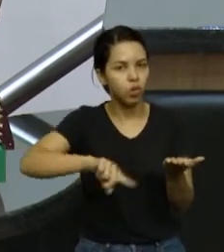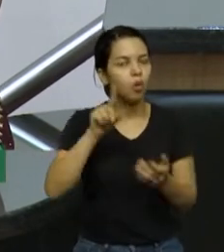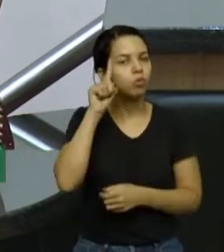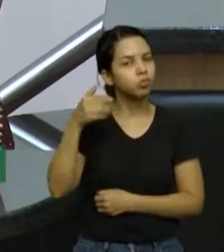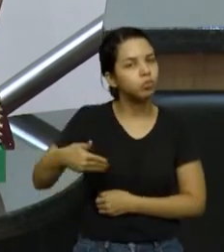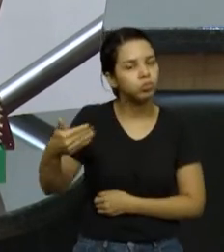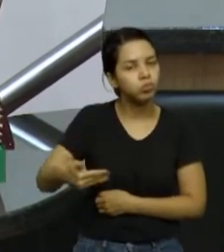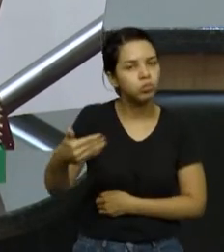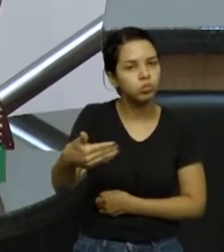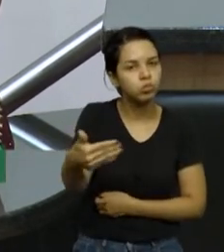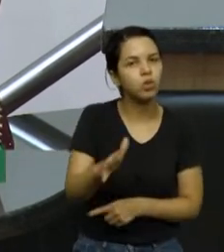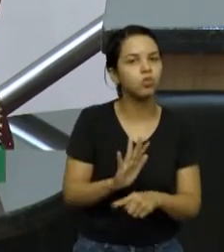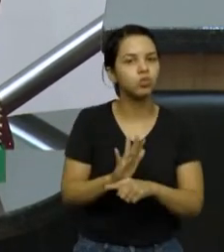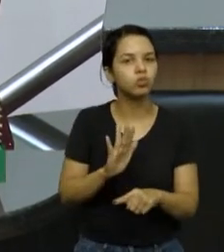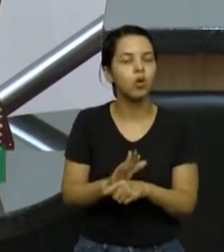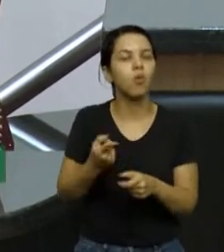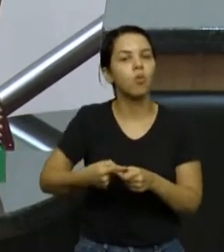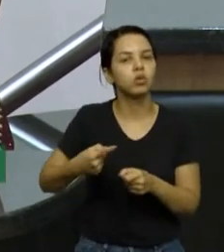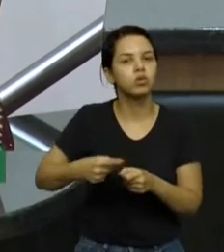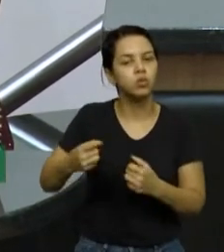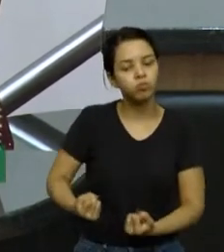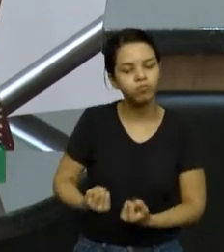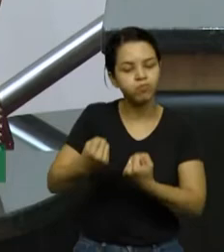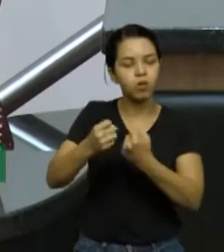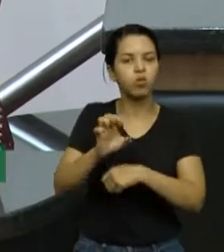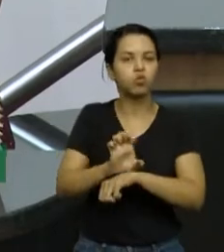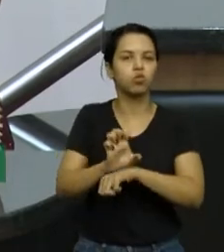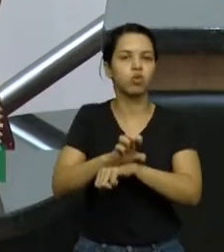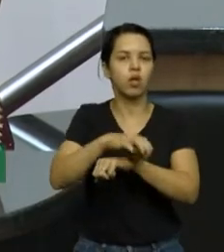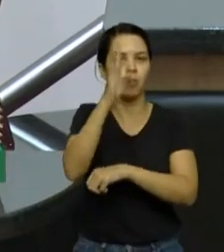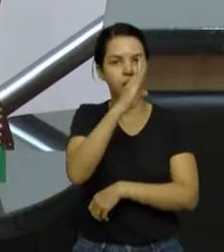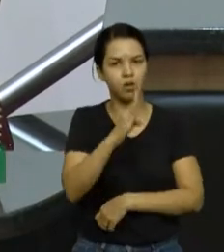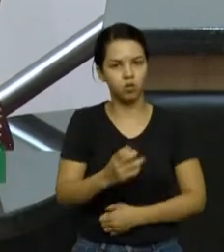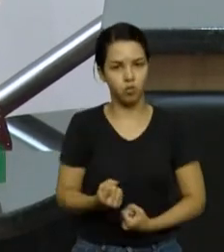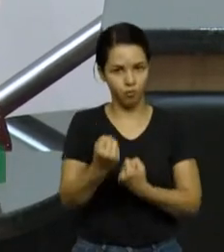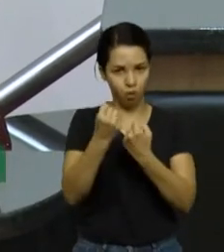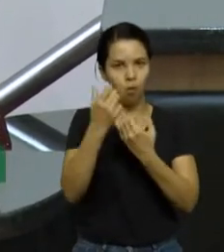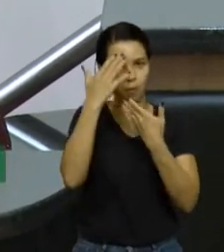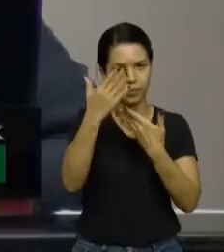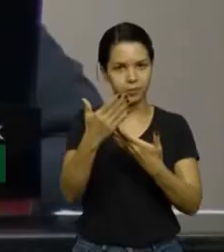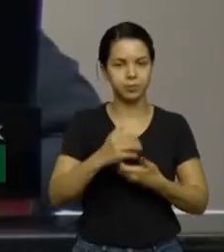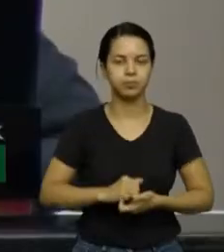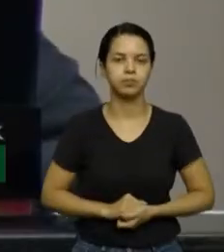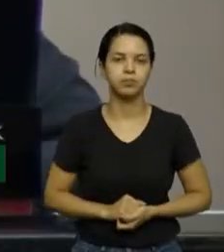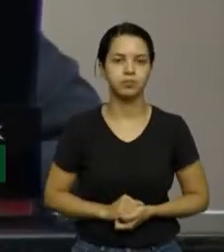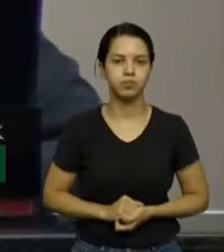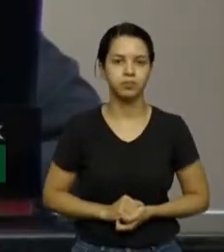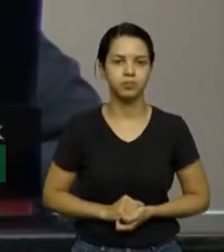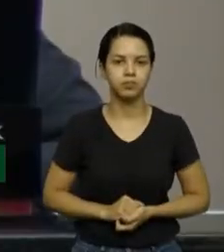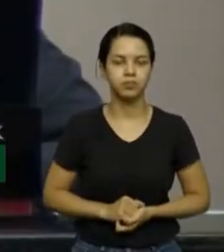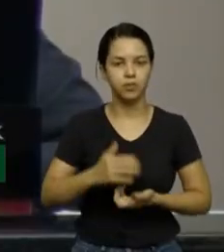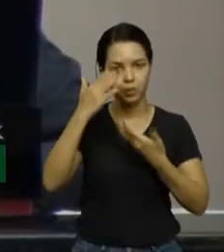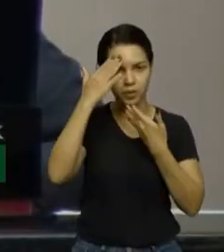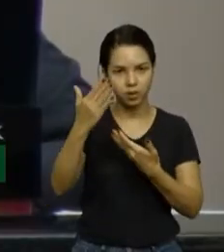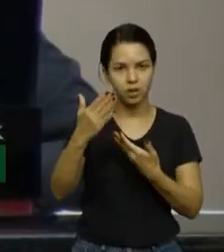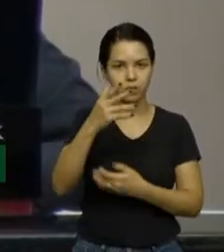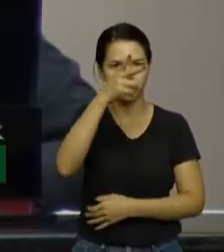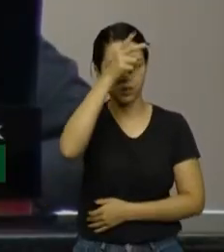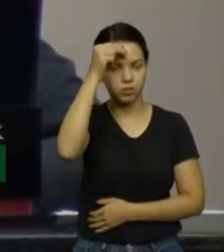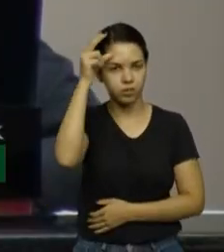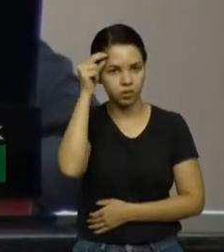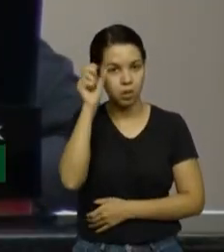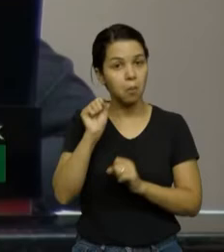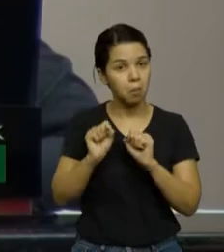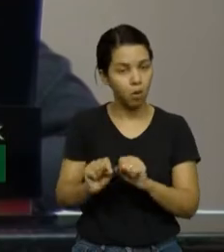construir um município mais forte, um estado e um país mais forte. Obrigado a todos. Obrigado, prefeito. Podem